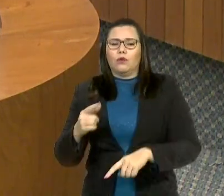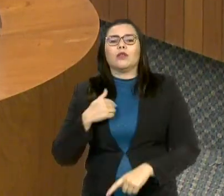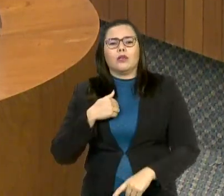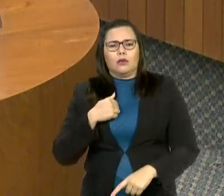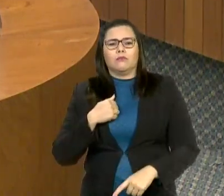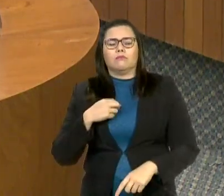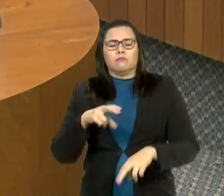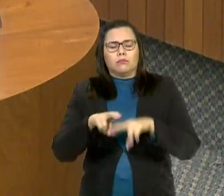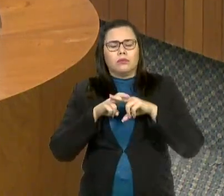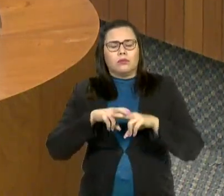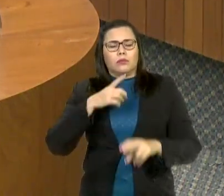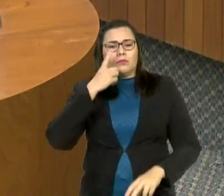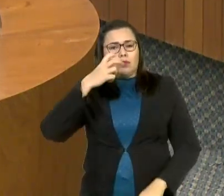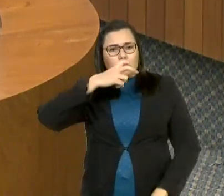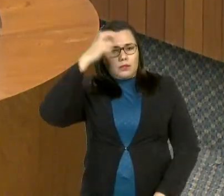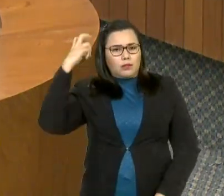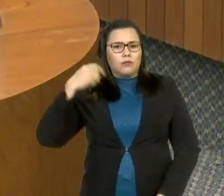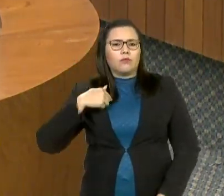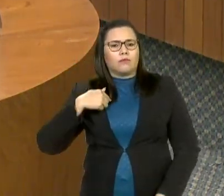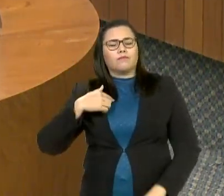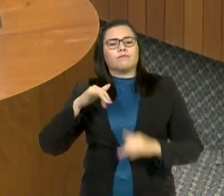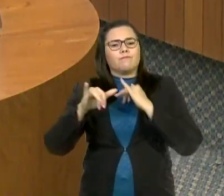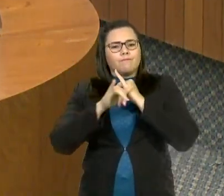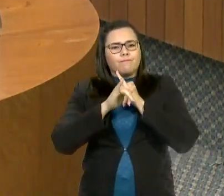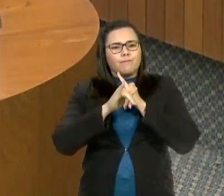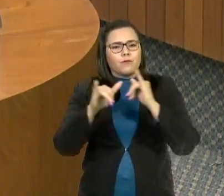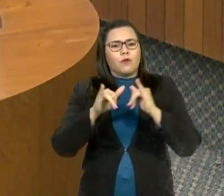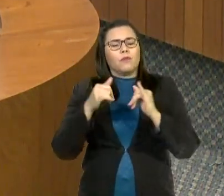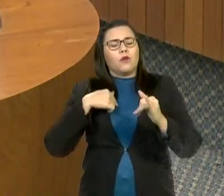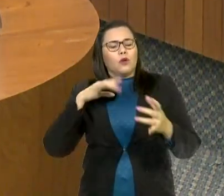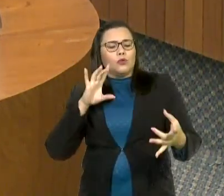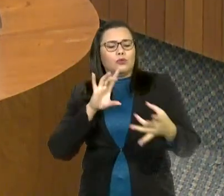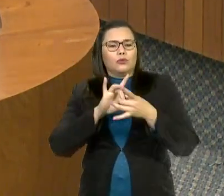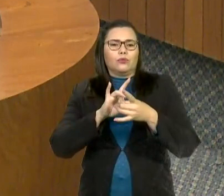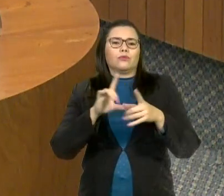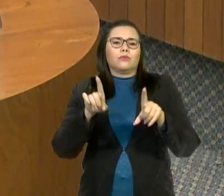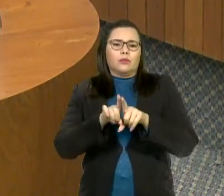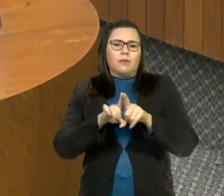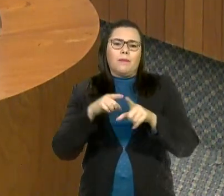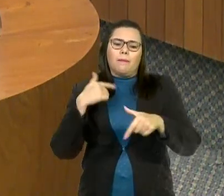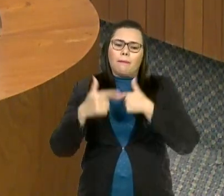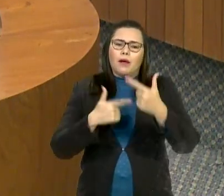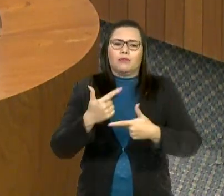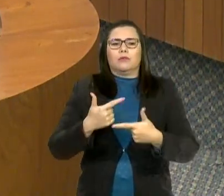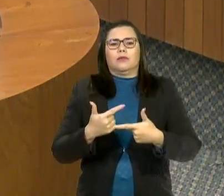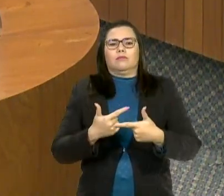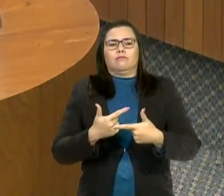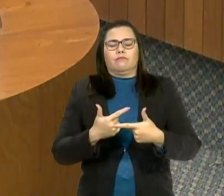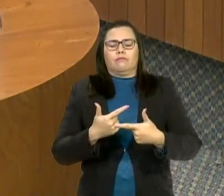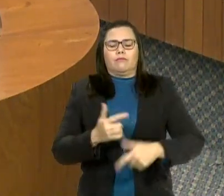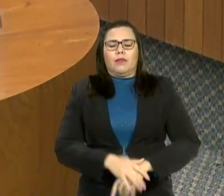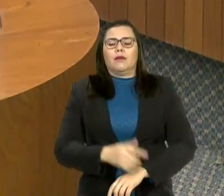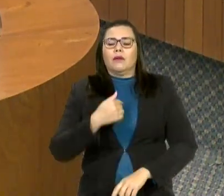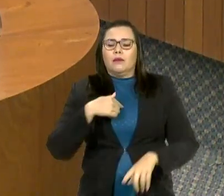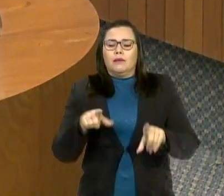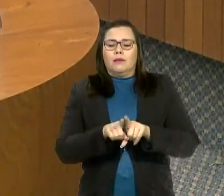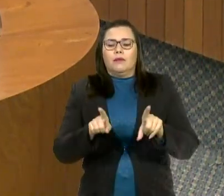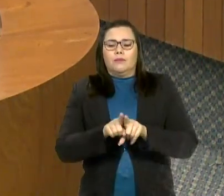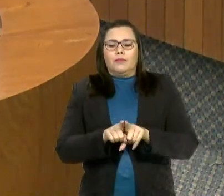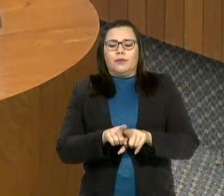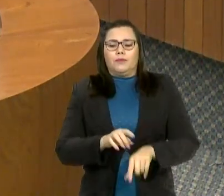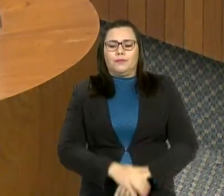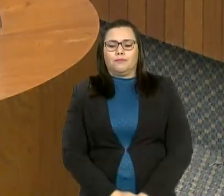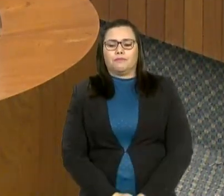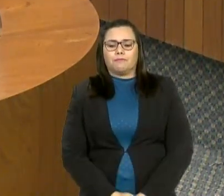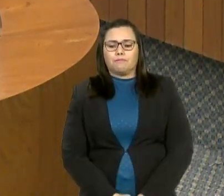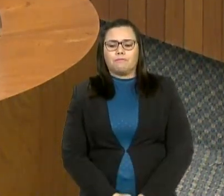também para contribuir nesse debate. Mas o objetivo, senhoras e senhores, de ocupar esse espaço hoje na tribuna é informar que ocorreu